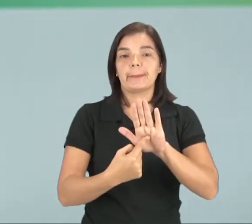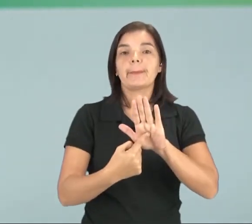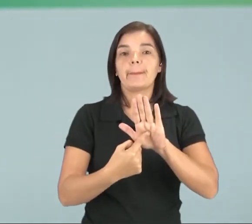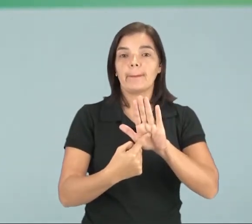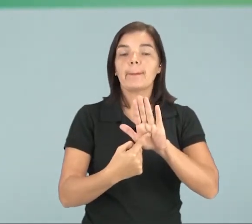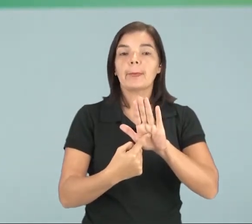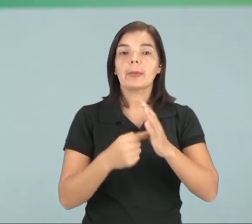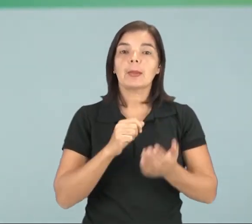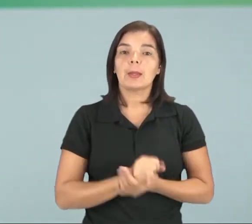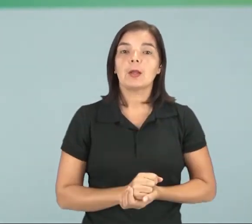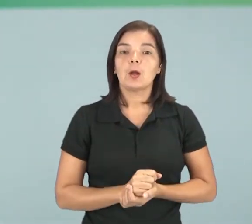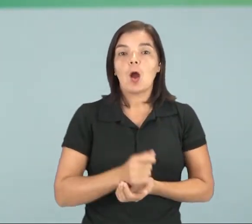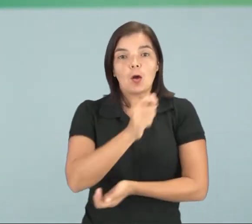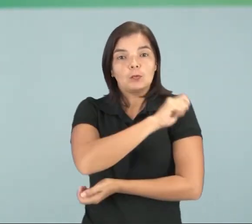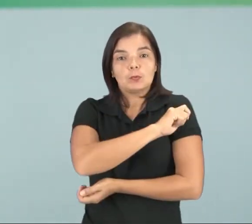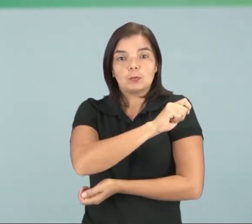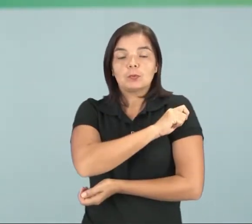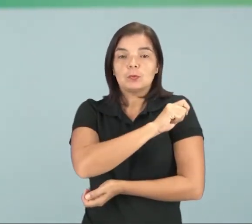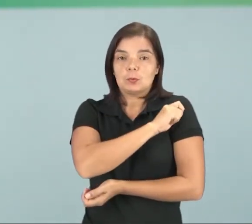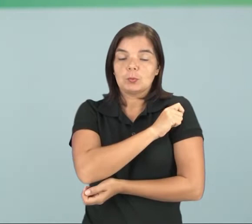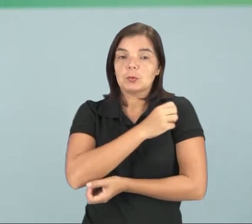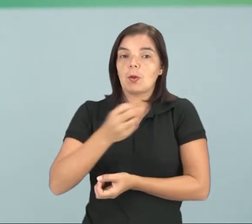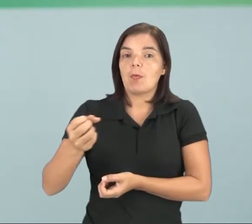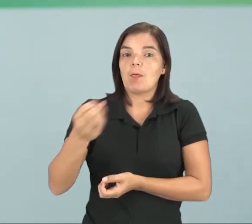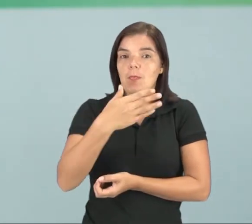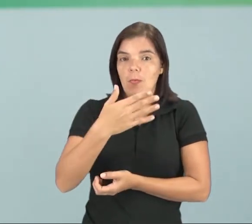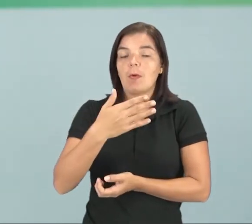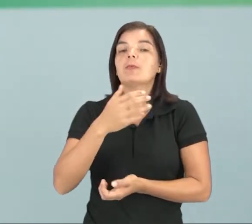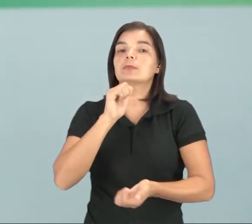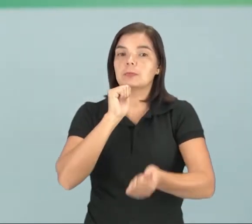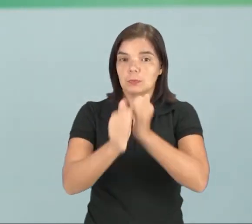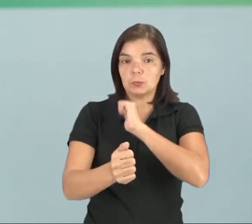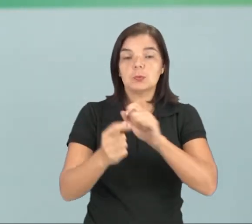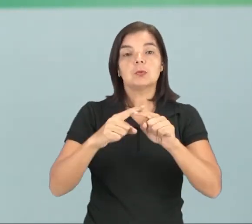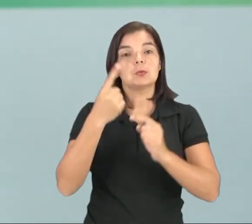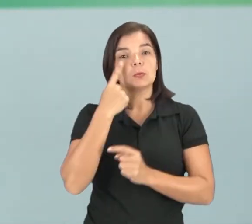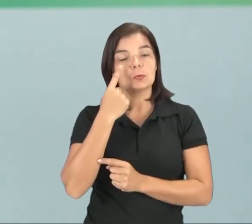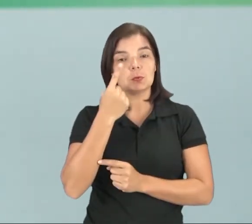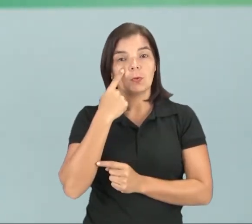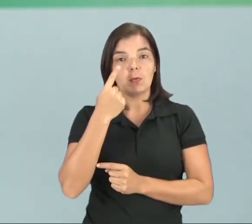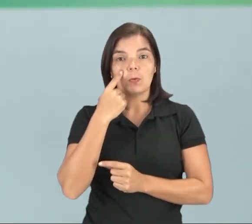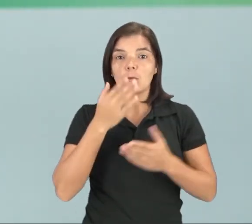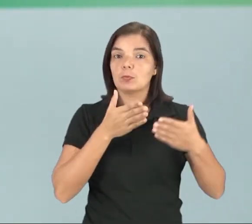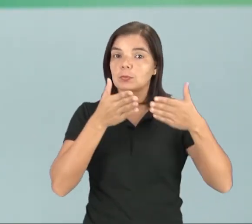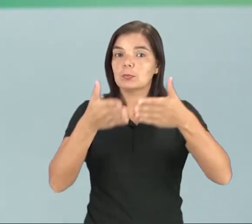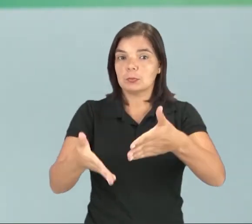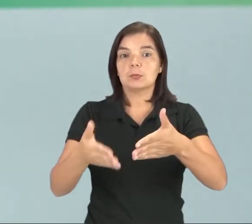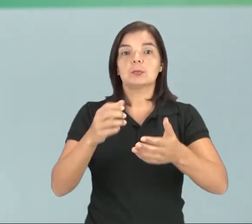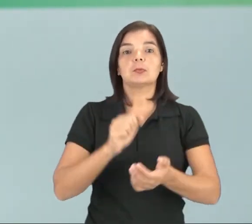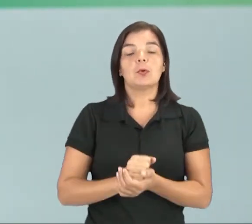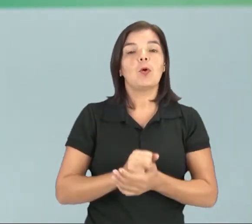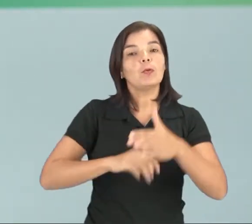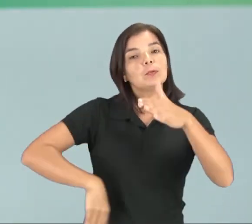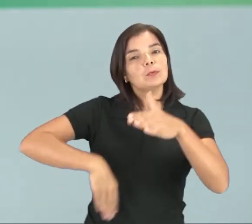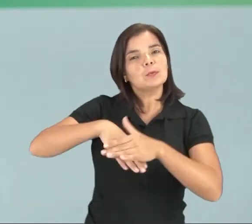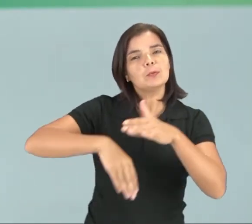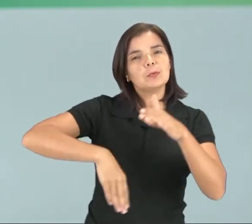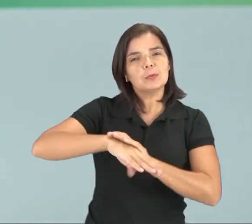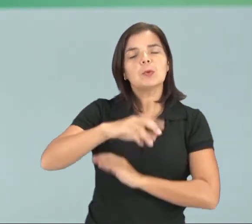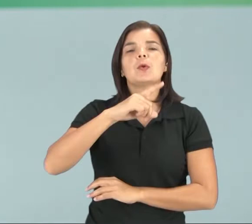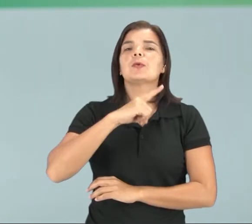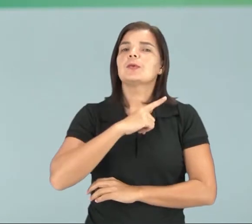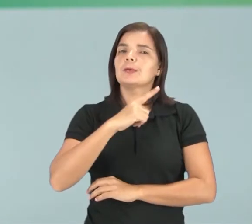né, apresentar aos alunos essa nova modalidade. Tendo em vista que quando ele chega, o futebol